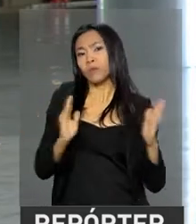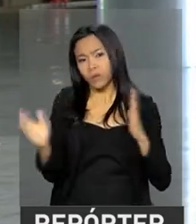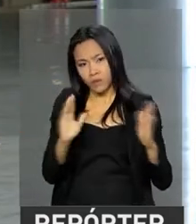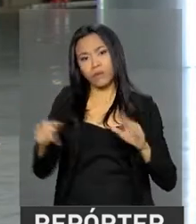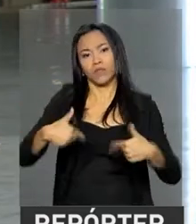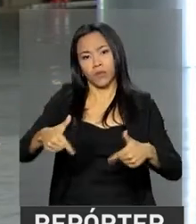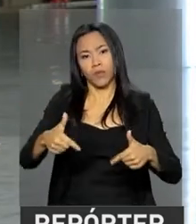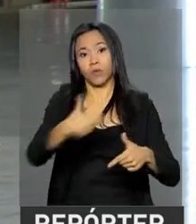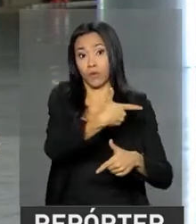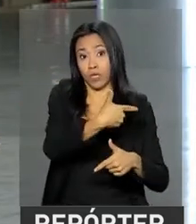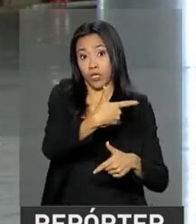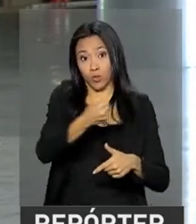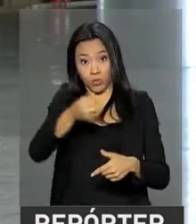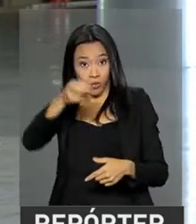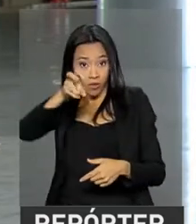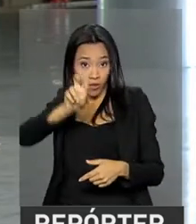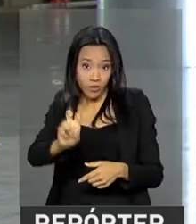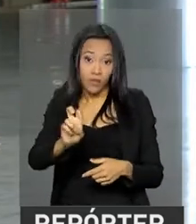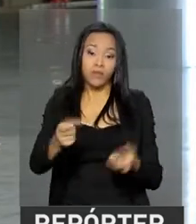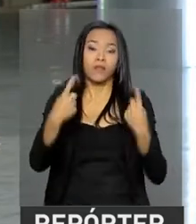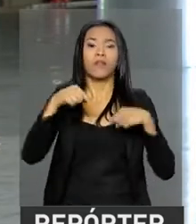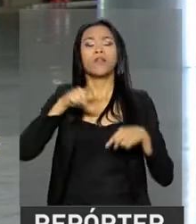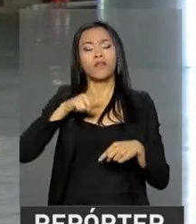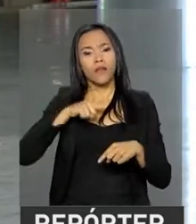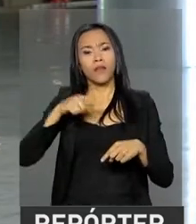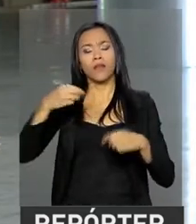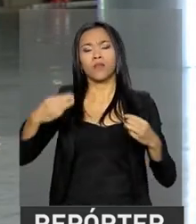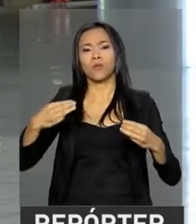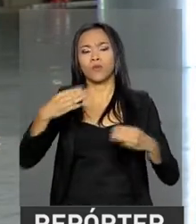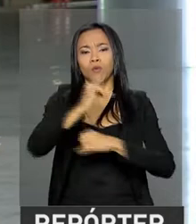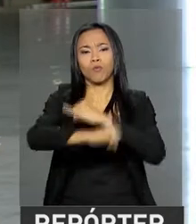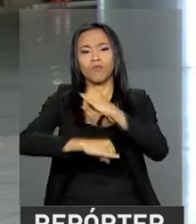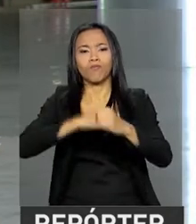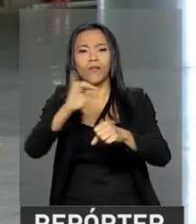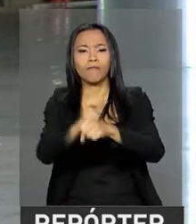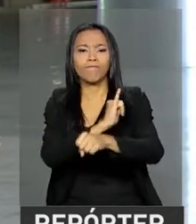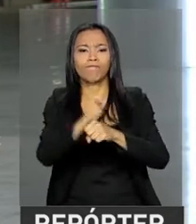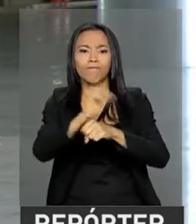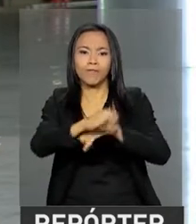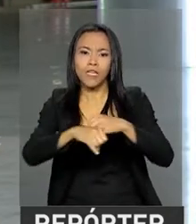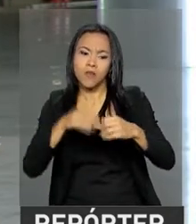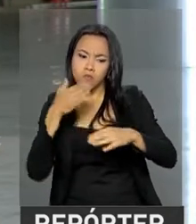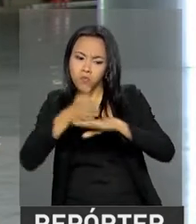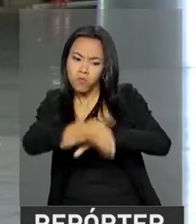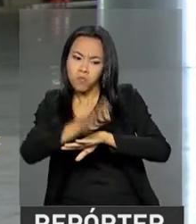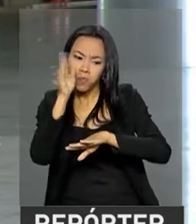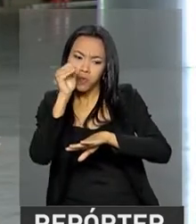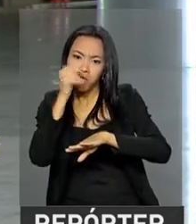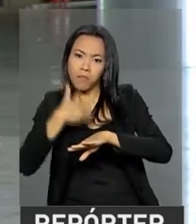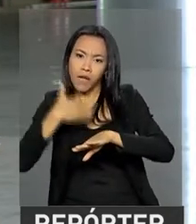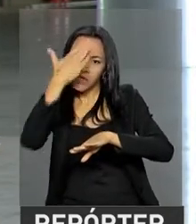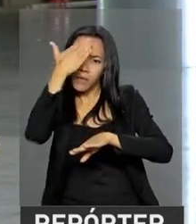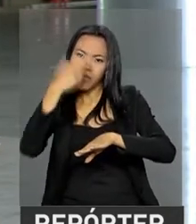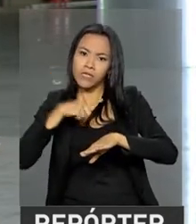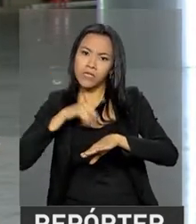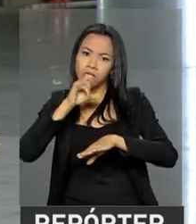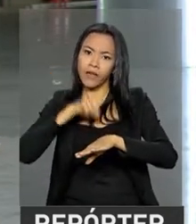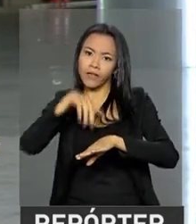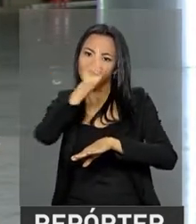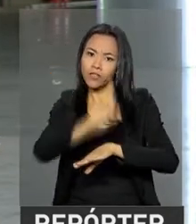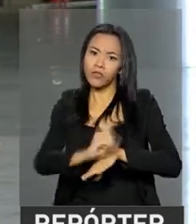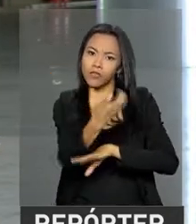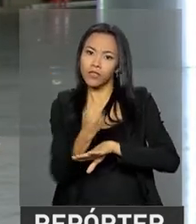o ministério do trabalho disponibiliza uma ferramenta na internet para que o cidadão possa consultar se tem direito a sacar o abono salarial de